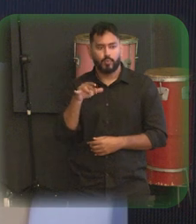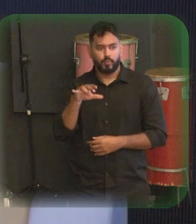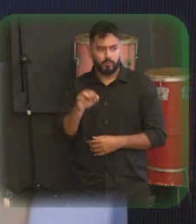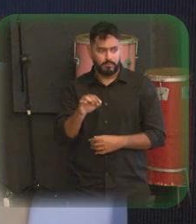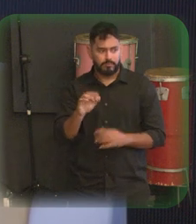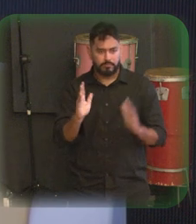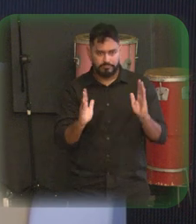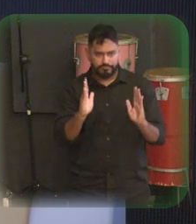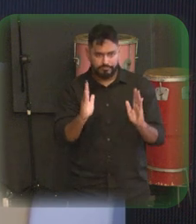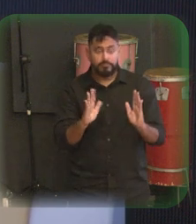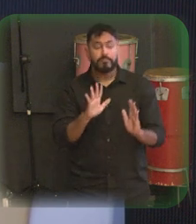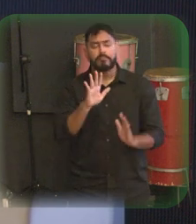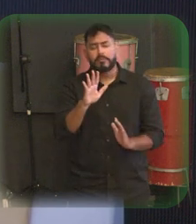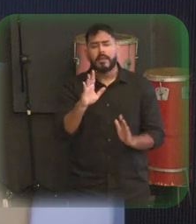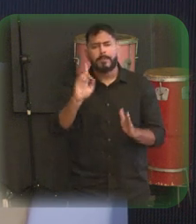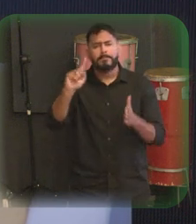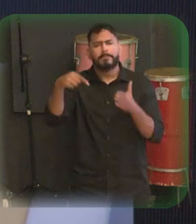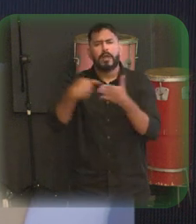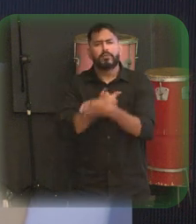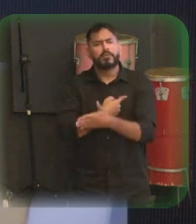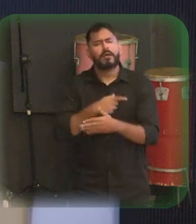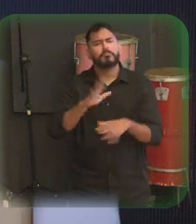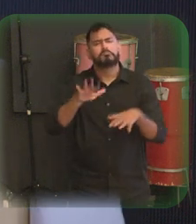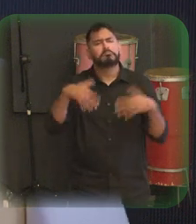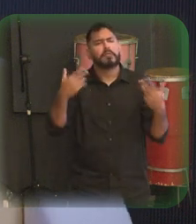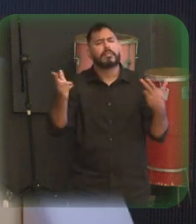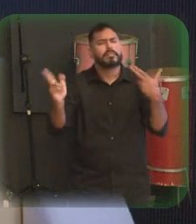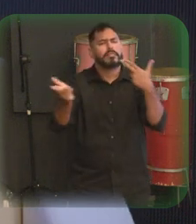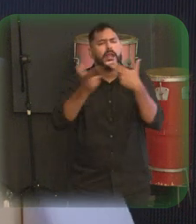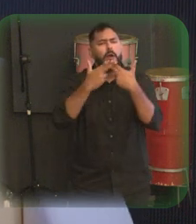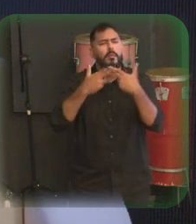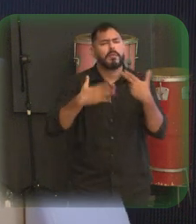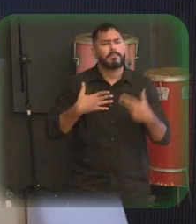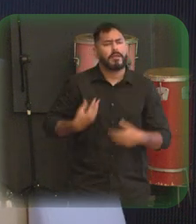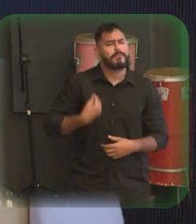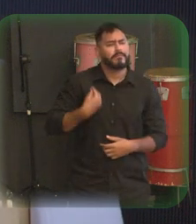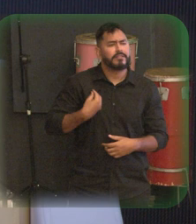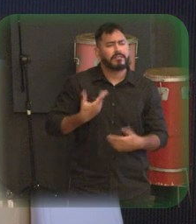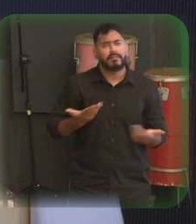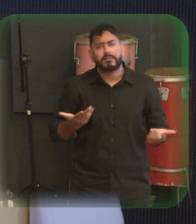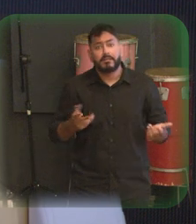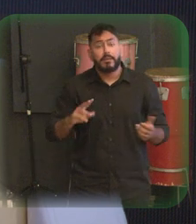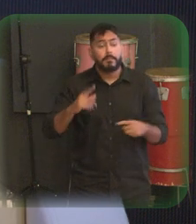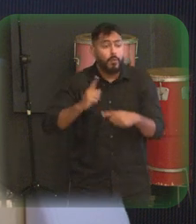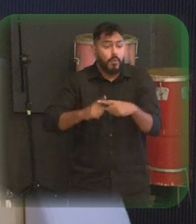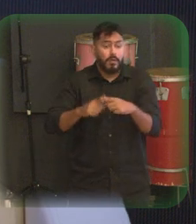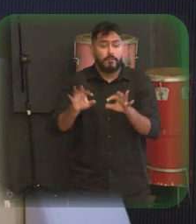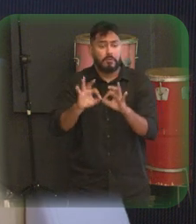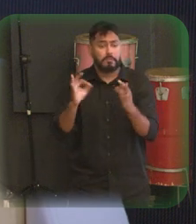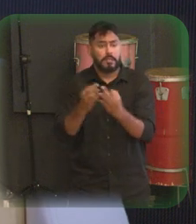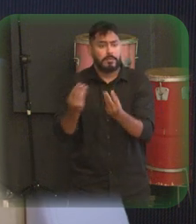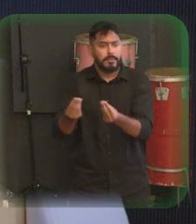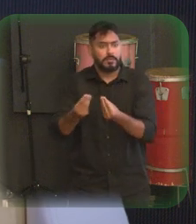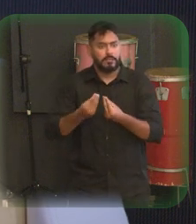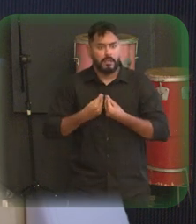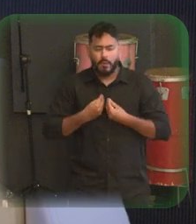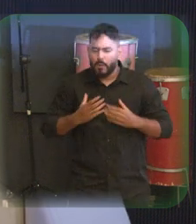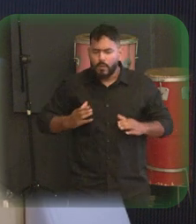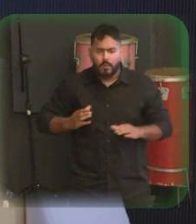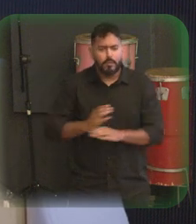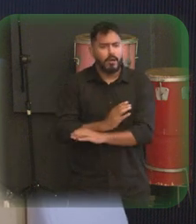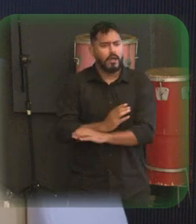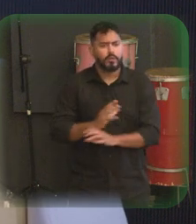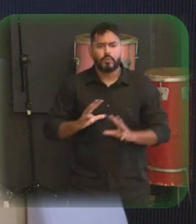Sempre me perguntaram muito que trauma que eu tinha vivido na minha vida para ter vindo de uma família que me deu tudo, né? Uma